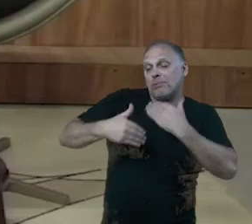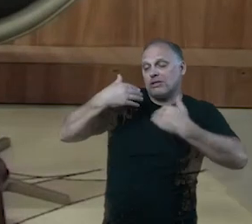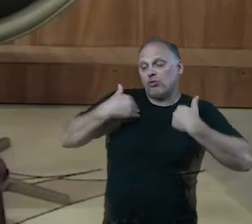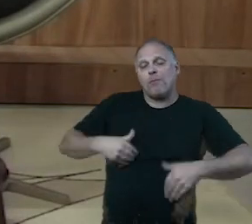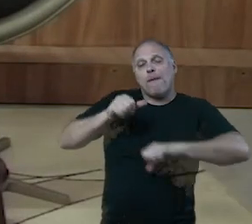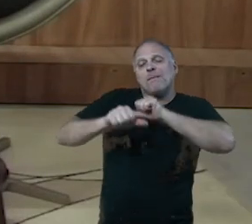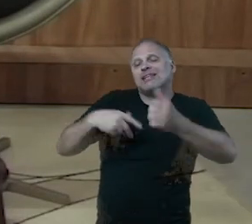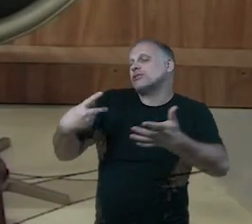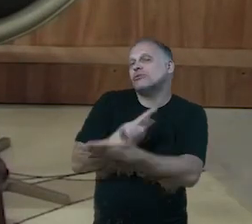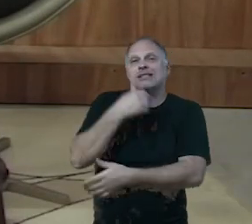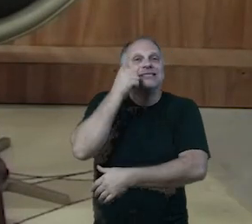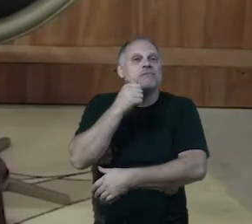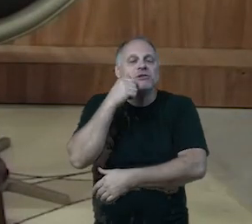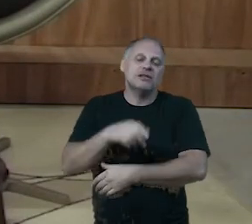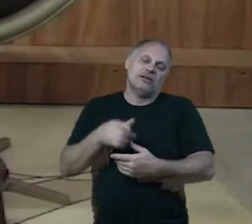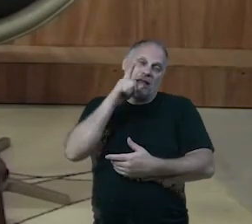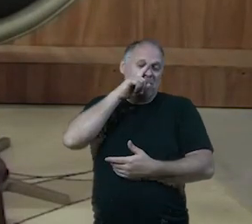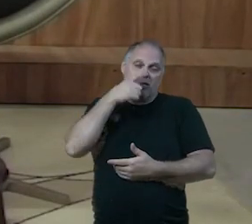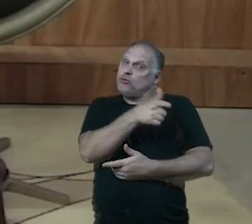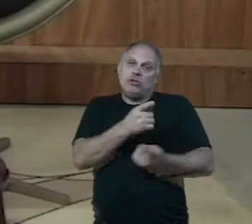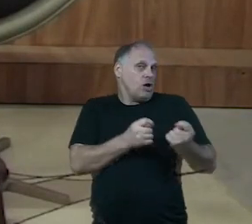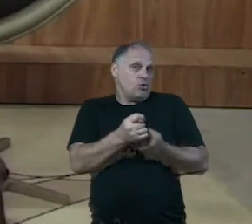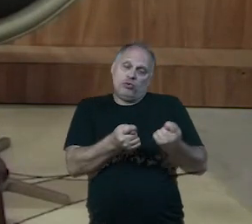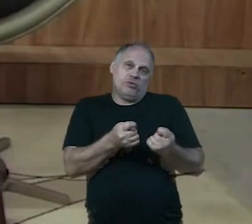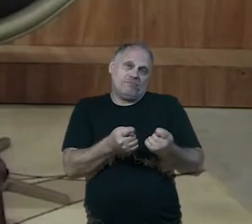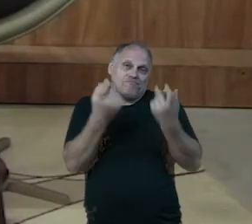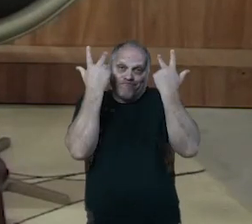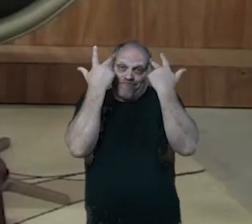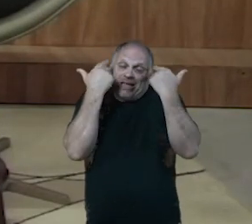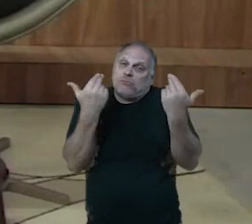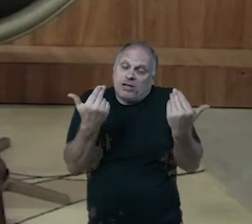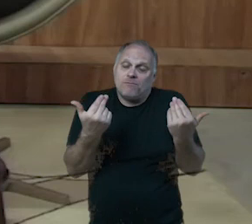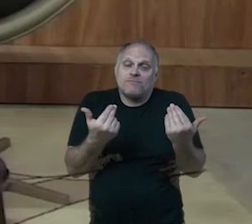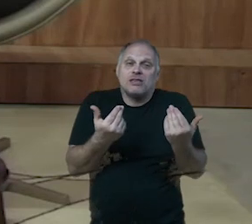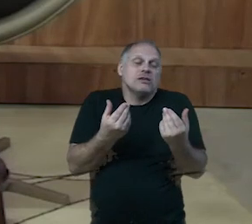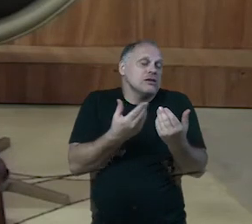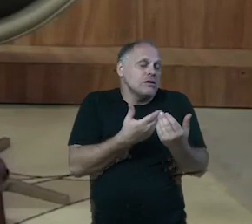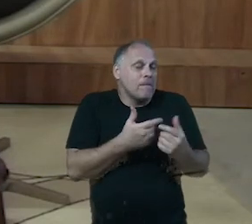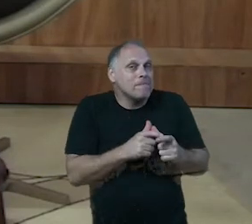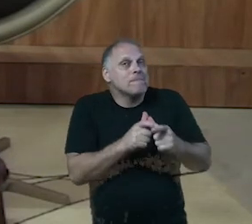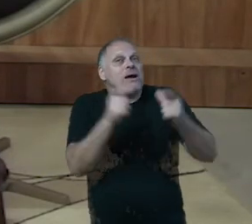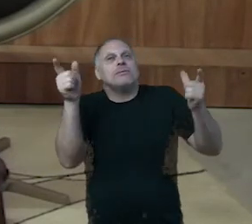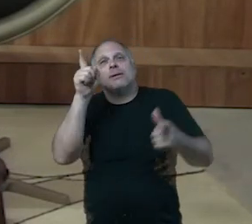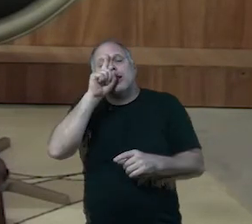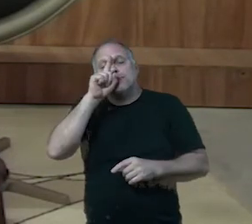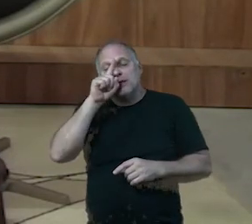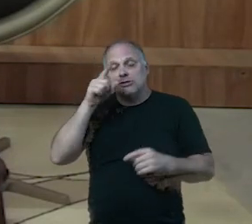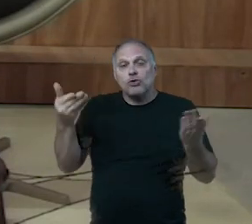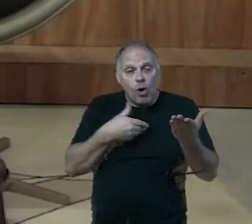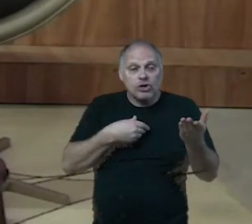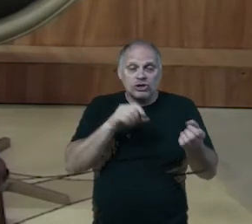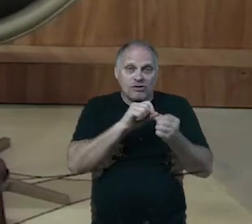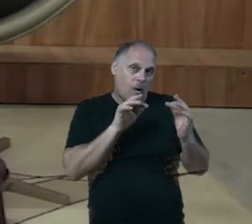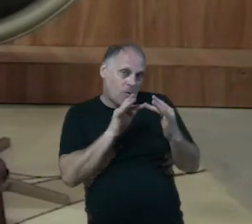de comportamento que a gente não tem controle, assim. E a maioria das mães, assim, que eu atendo hoje em dia, elas